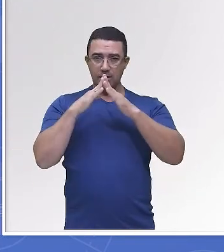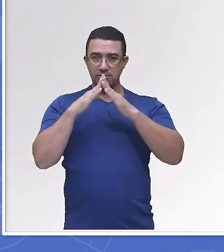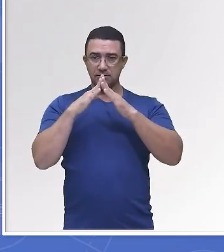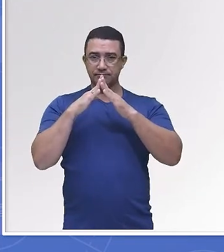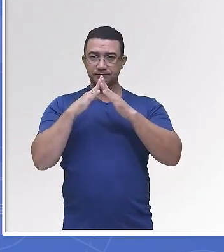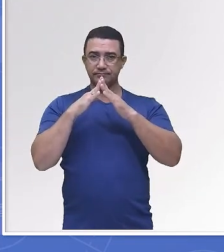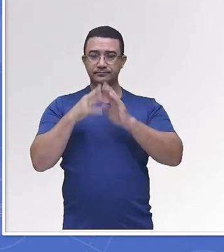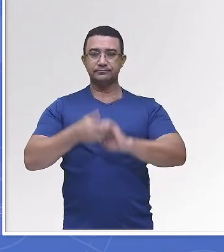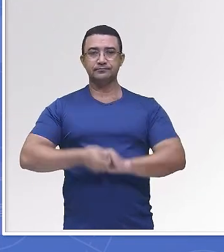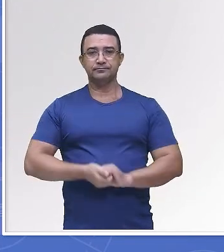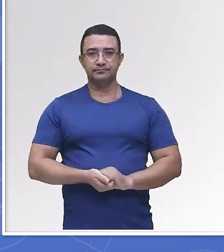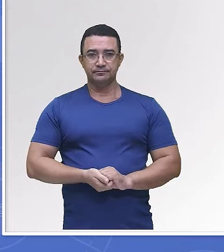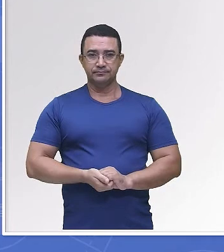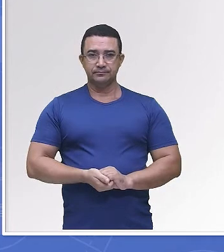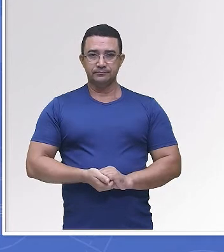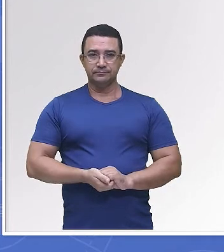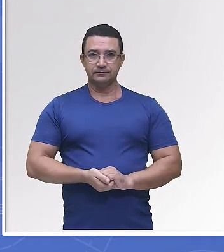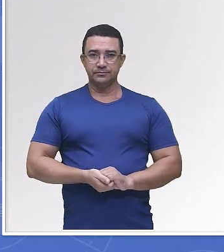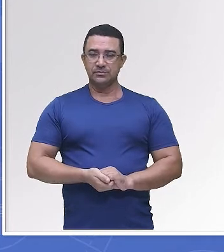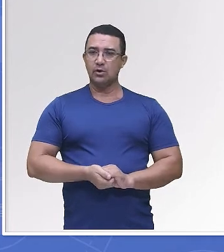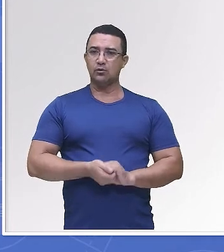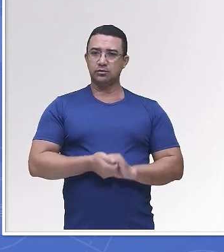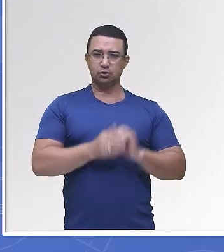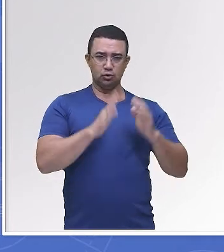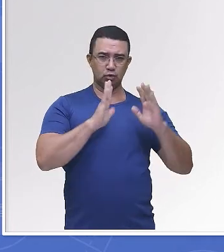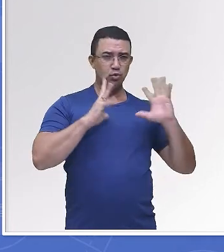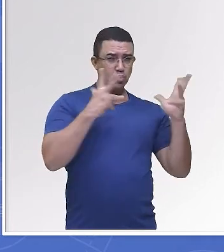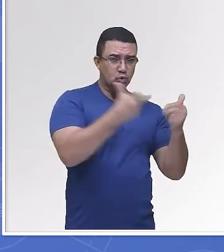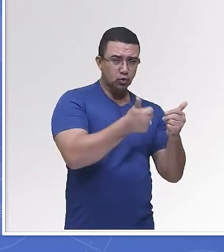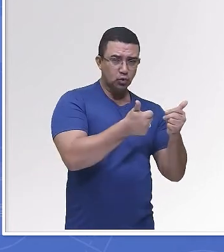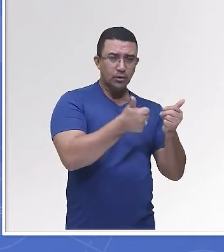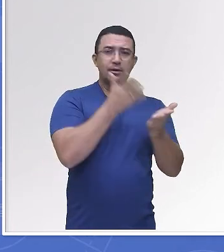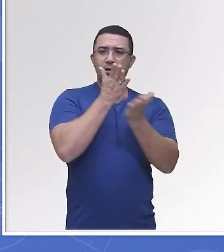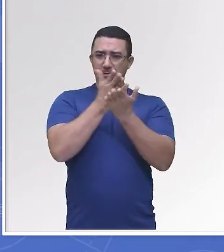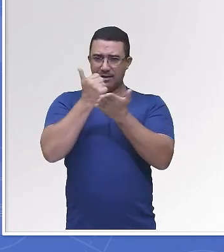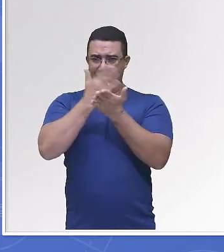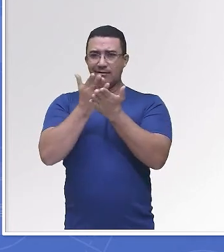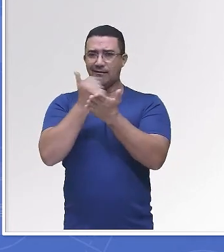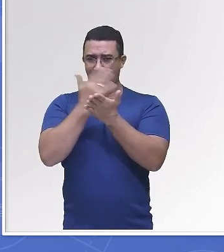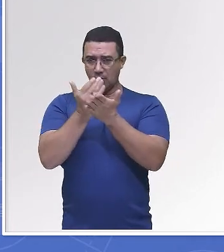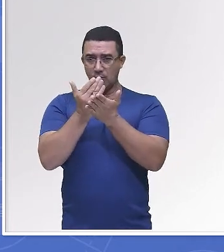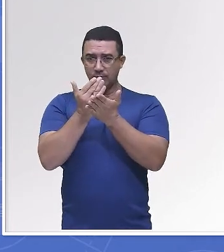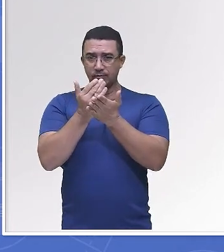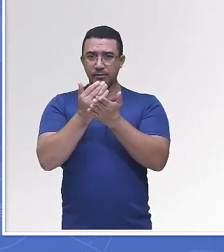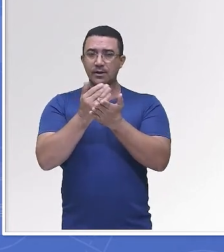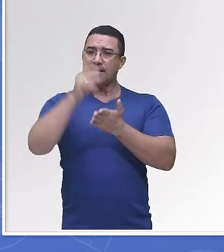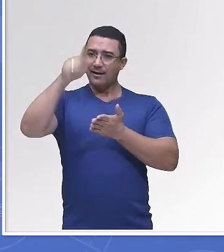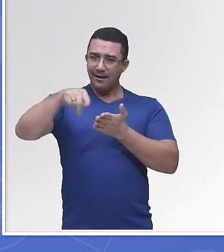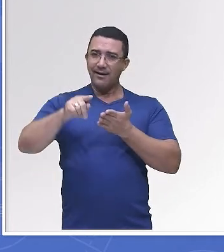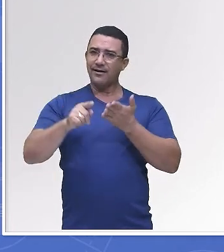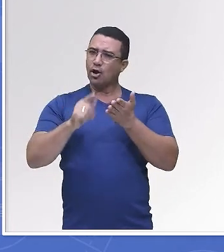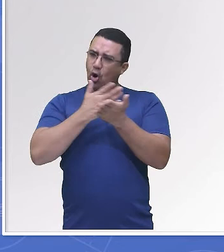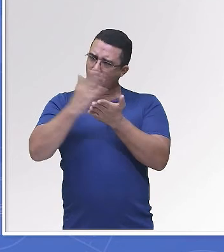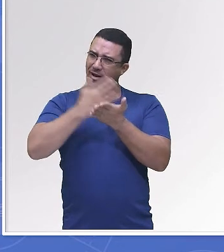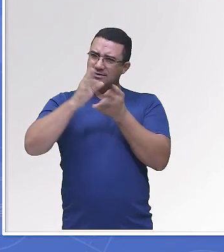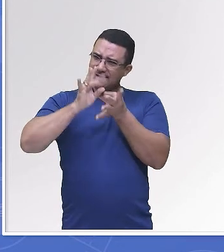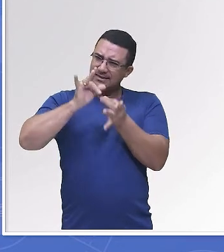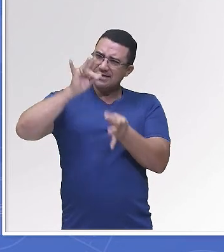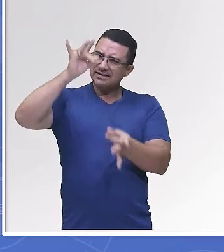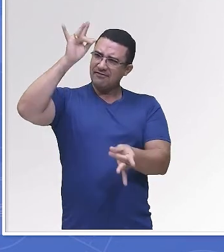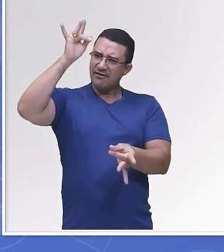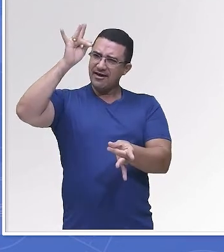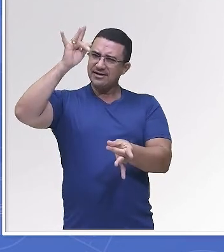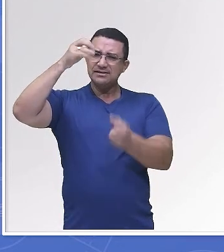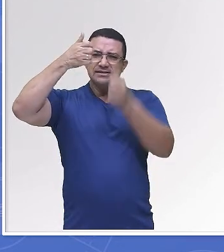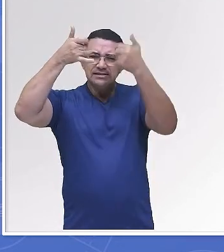ter aí, do todo, casa para as partes, cômodos e materiais. É assim que ele realiza essa descrição, tá bom? Então,